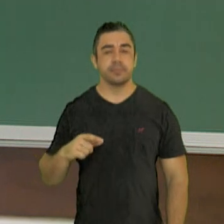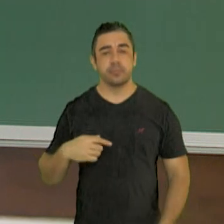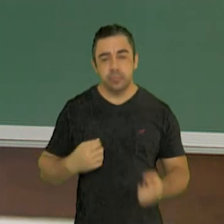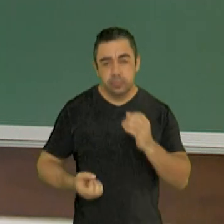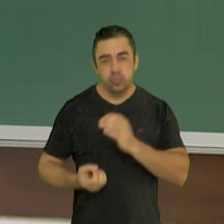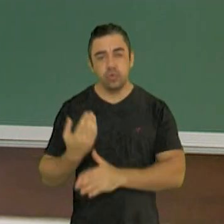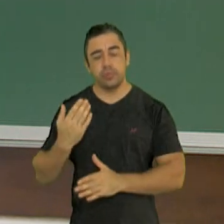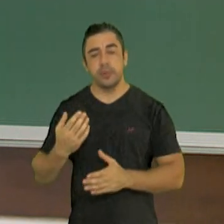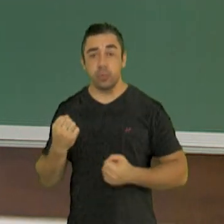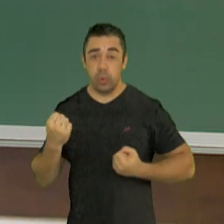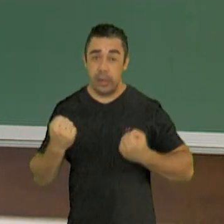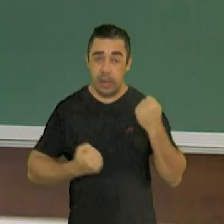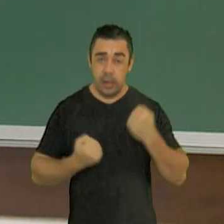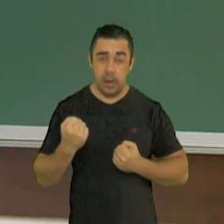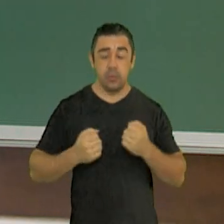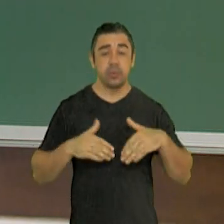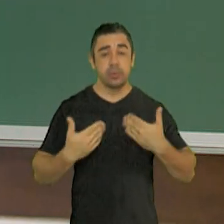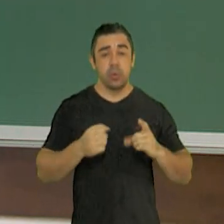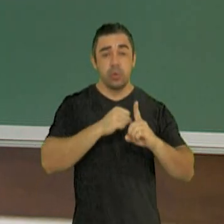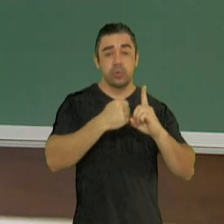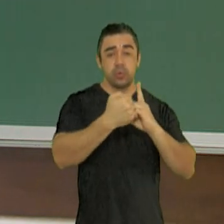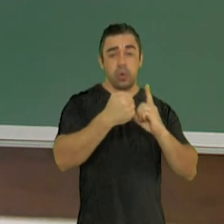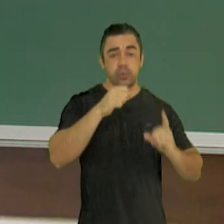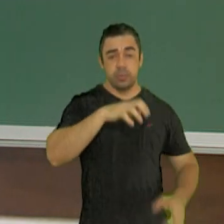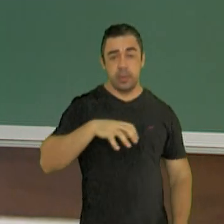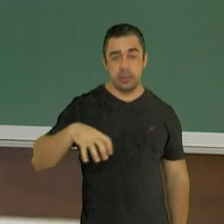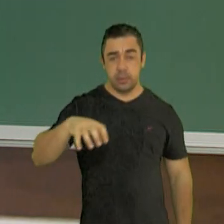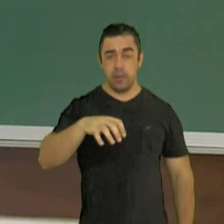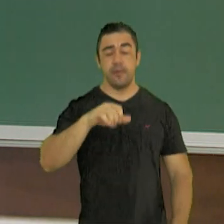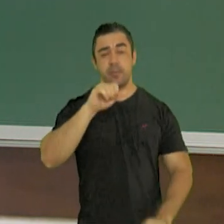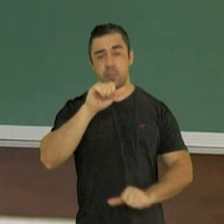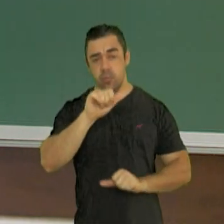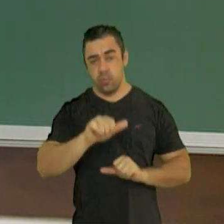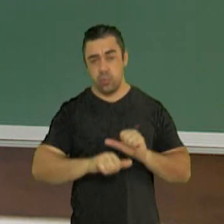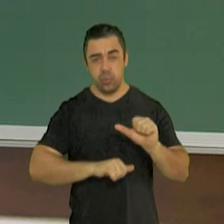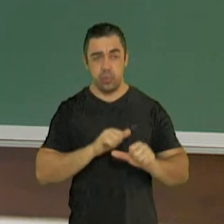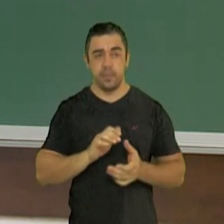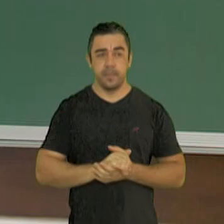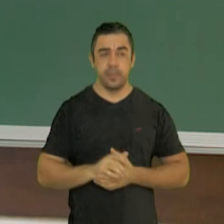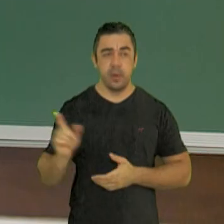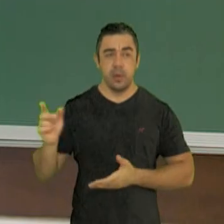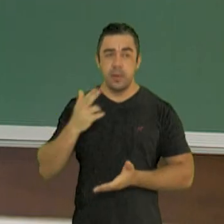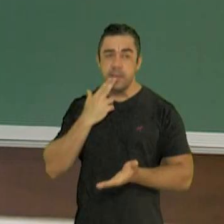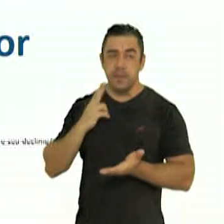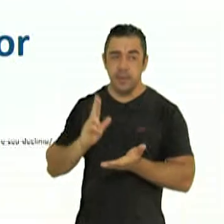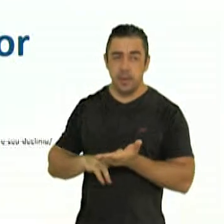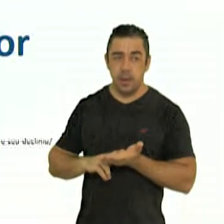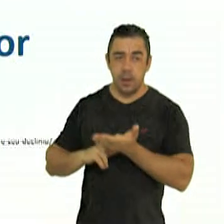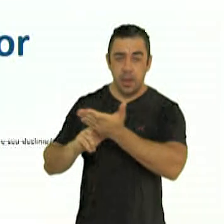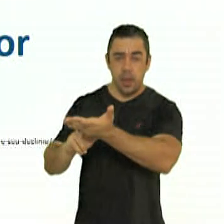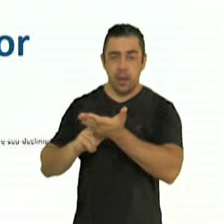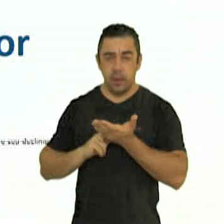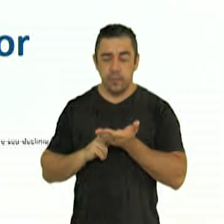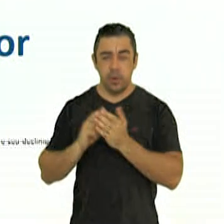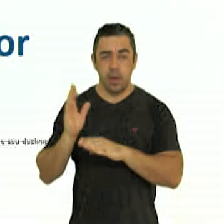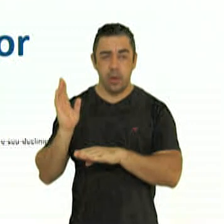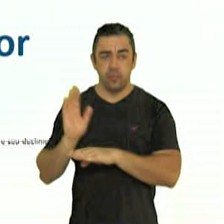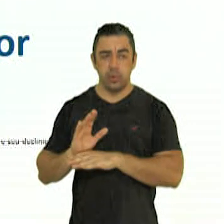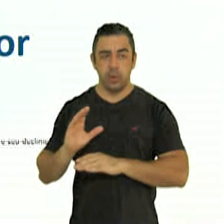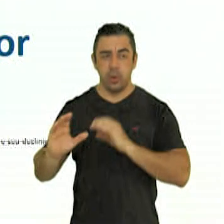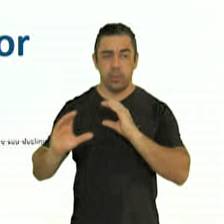carros. Então essa socioespacialidade ela vai se modificando, o telégrafo, ajudando aí nas comunicações,